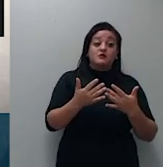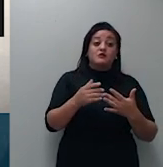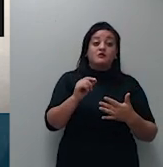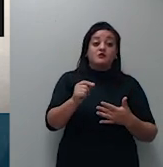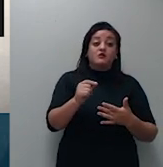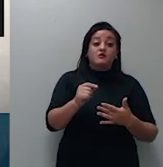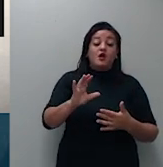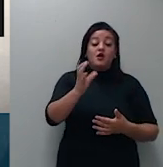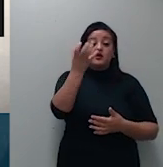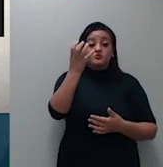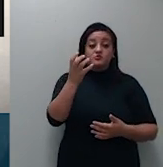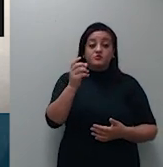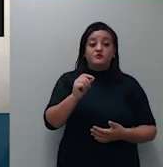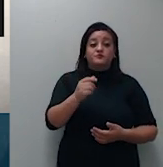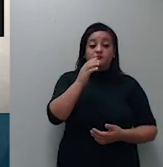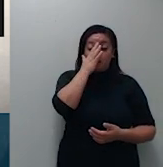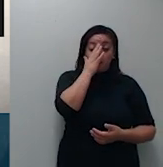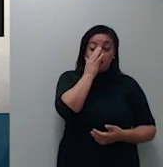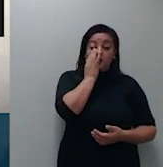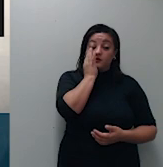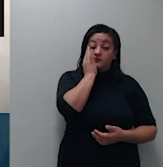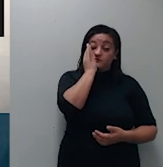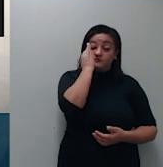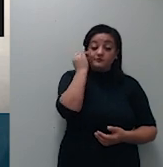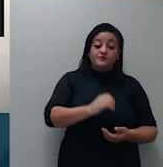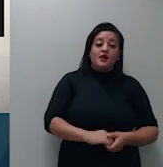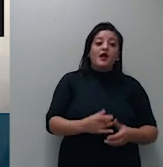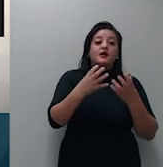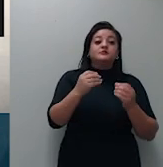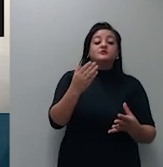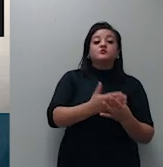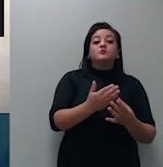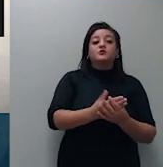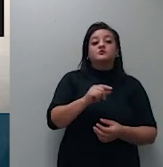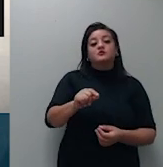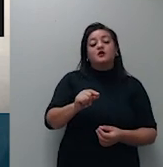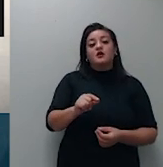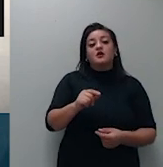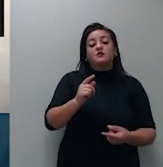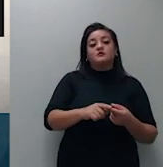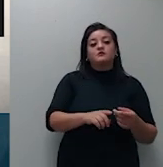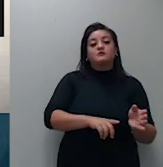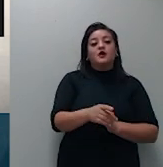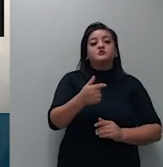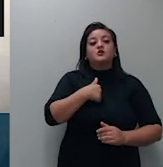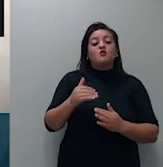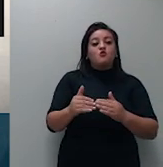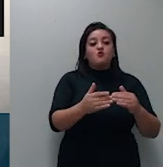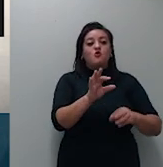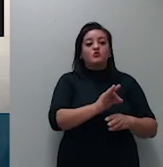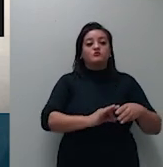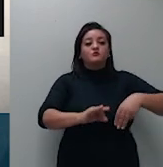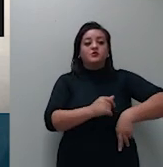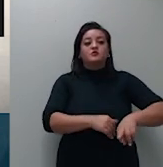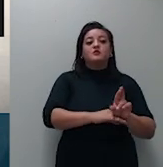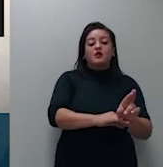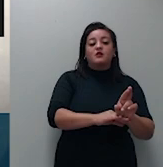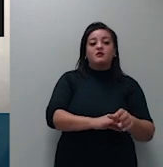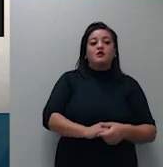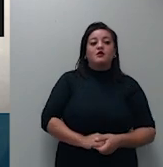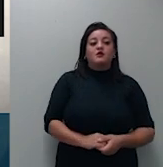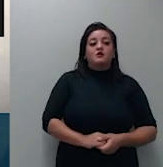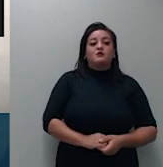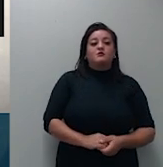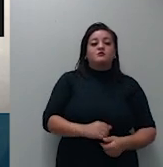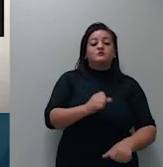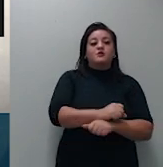a solução adotada no caso eu até gosto da parte tô acompanhando para mim que ela tomou